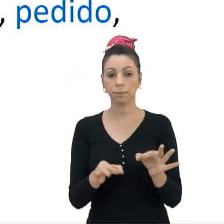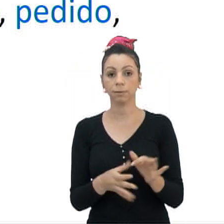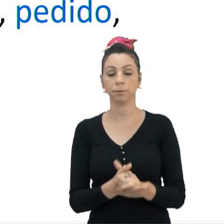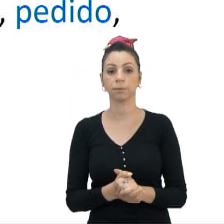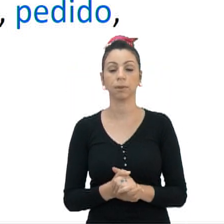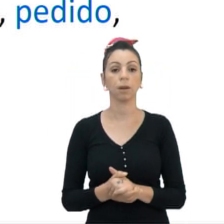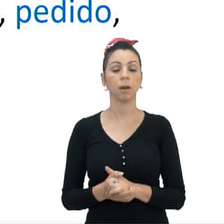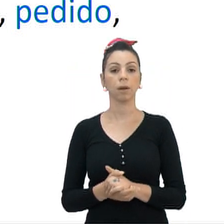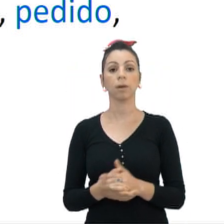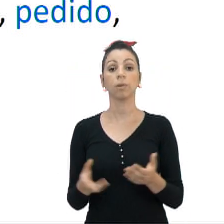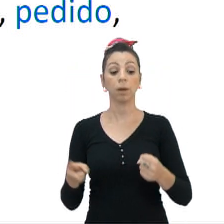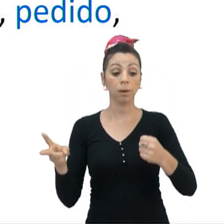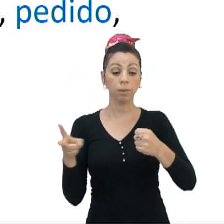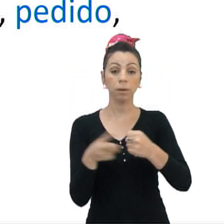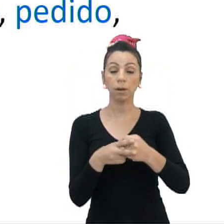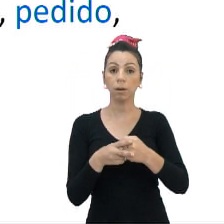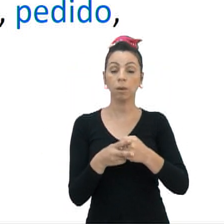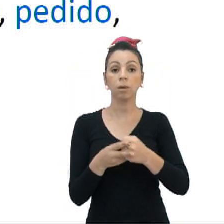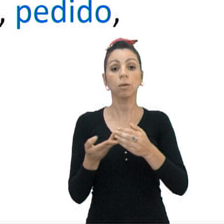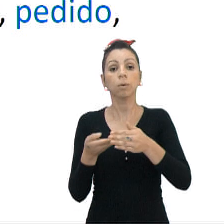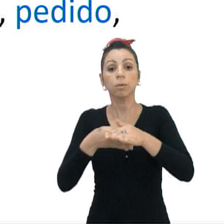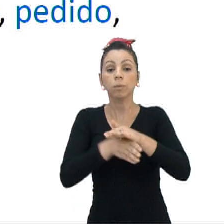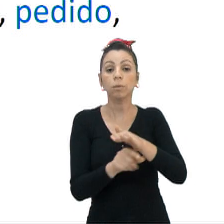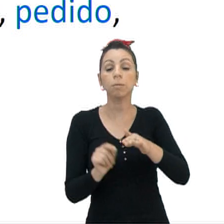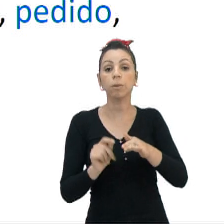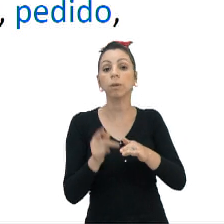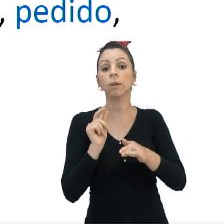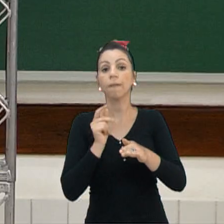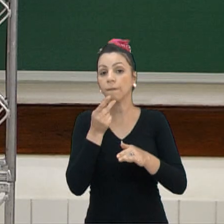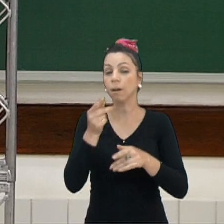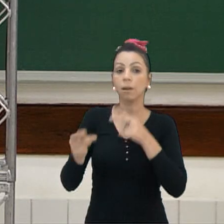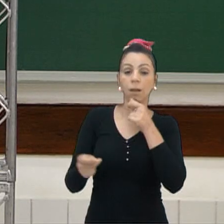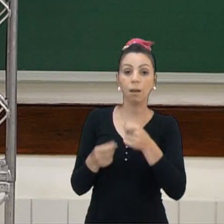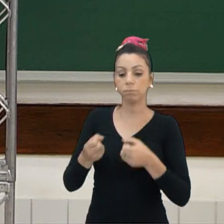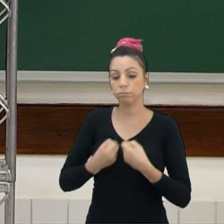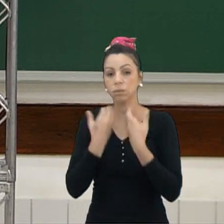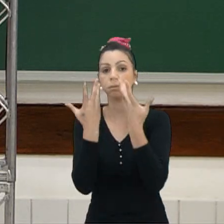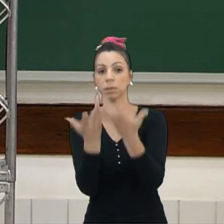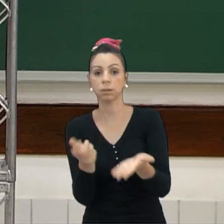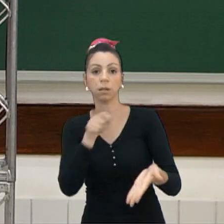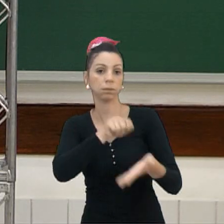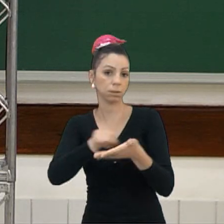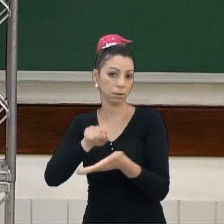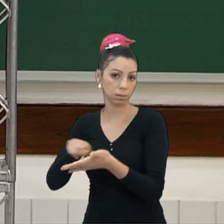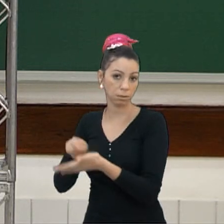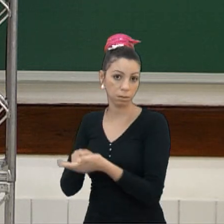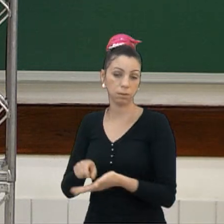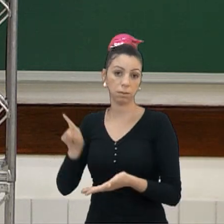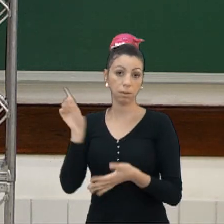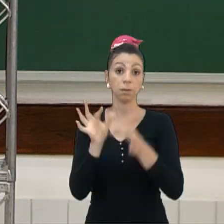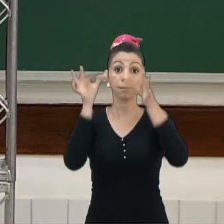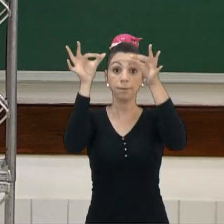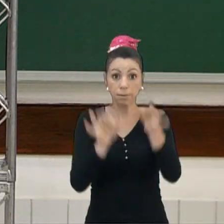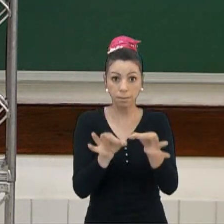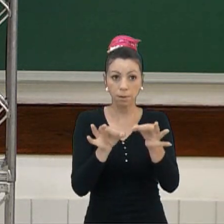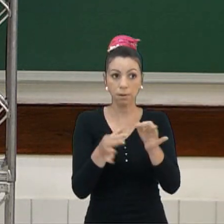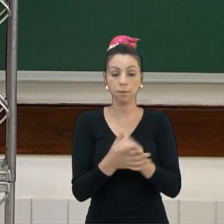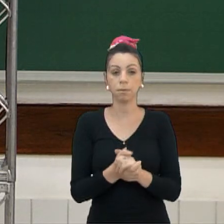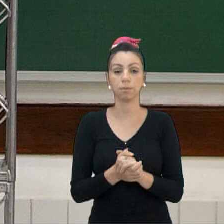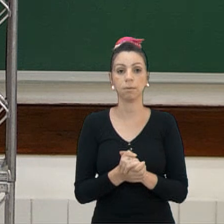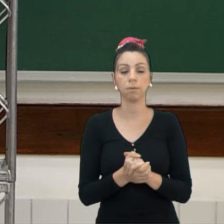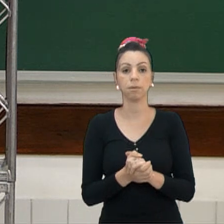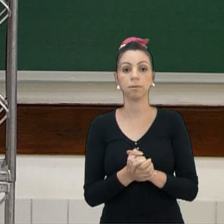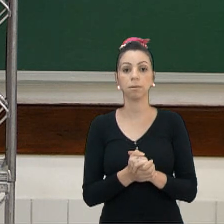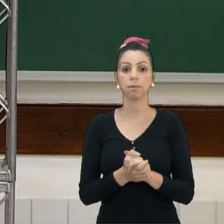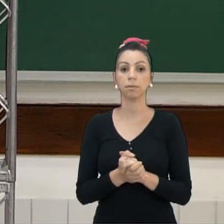dia a dia. É o que a gente mais costuma falar, o que a gente mais costuma escrever, são os verbos no modo indicativo, que eles vão